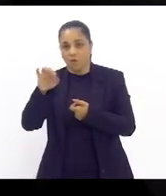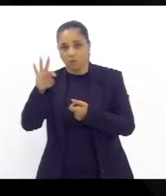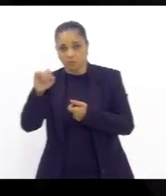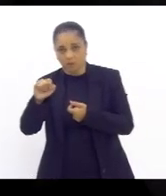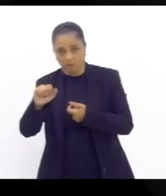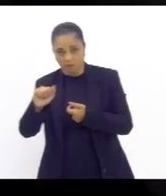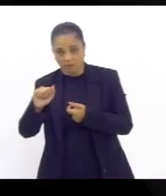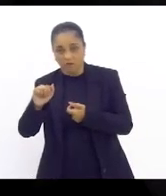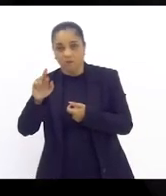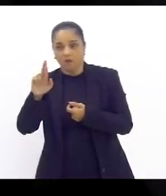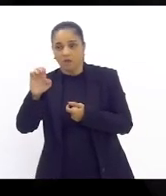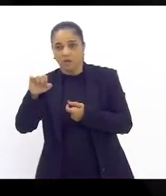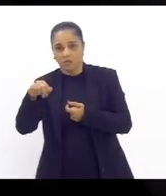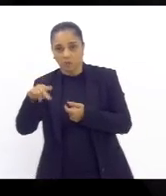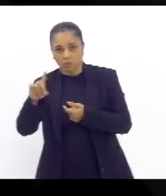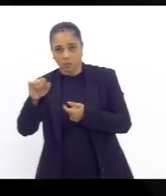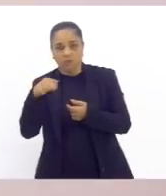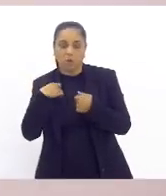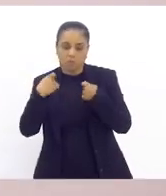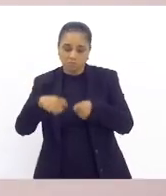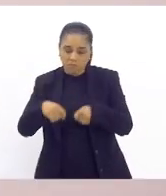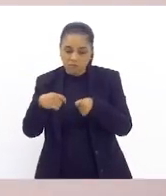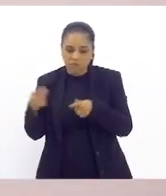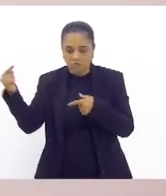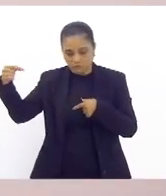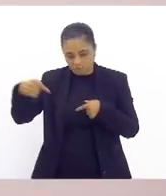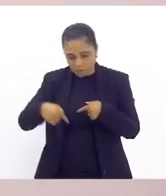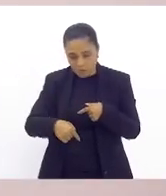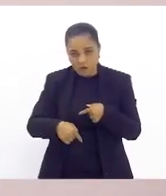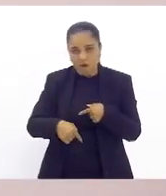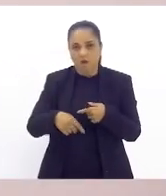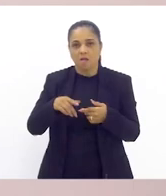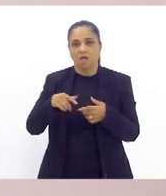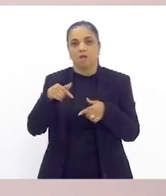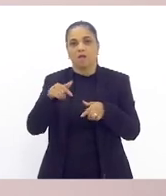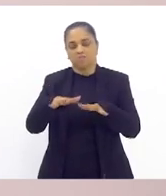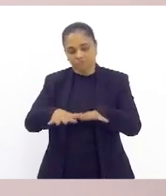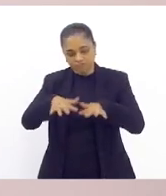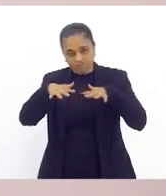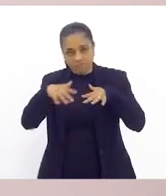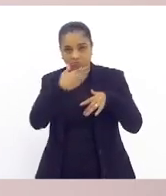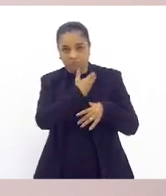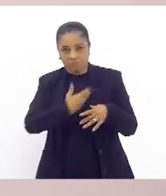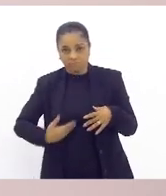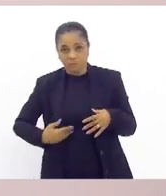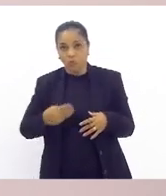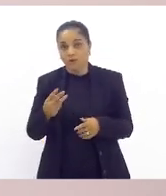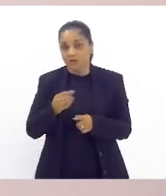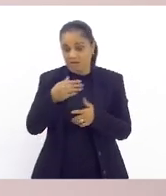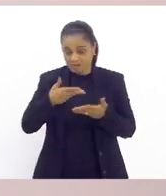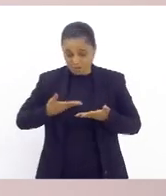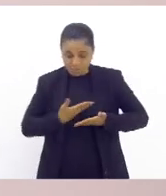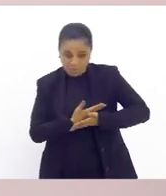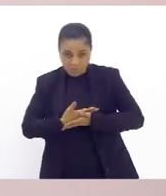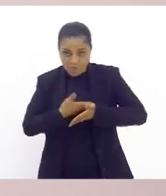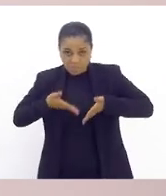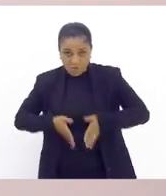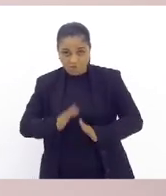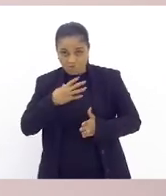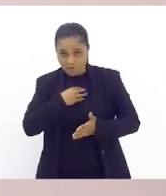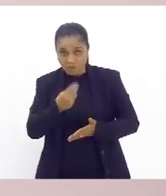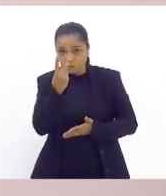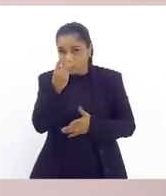com quem eu possa falar no meu Município eu tenho que descer para uma audiência pública depois do dia cansado com uma criança de três meses recém-nascido em casa